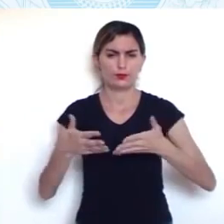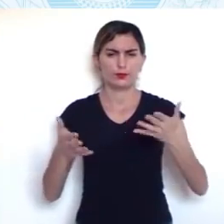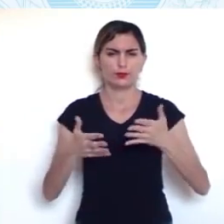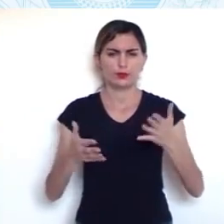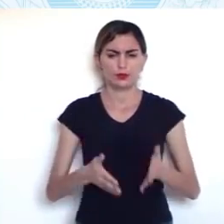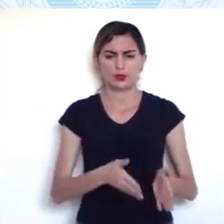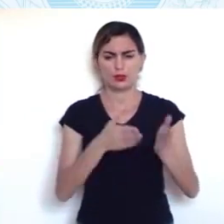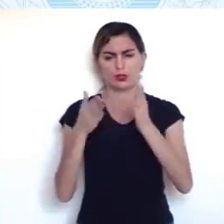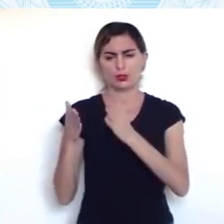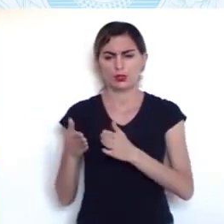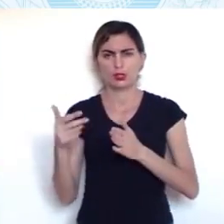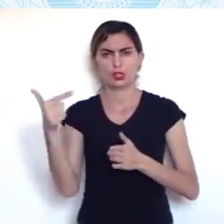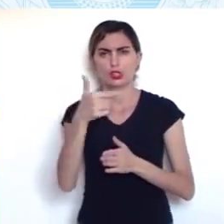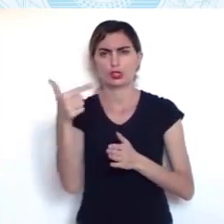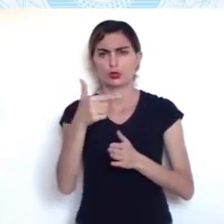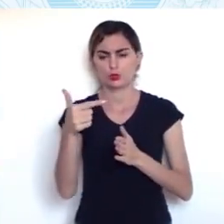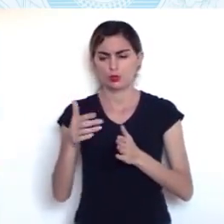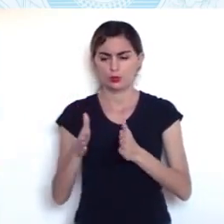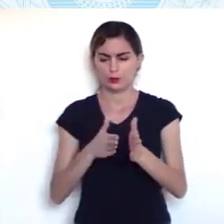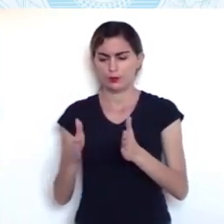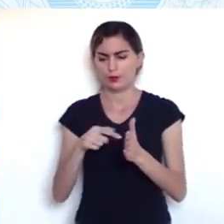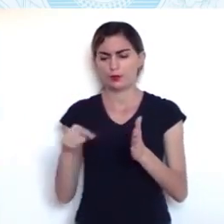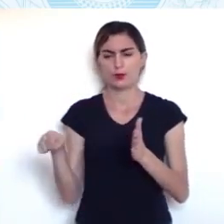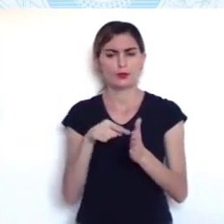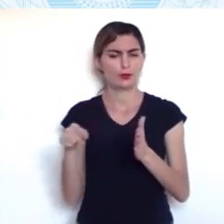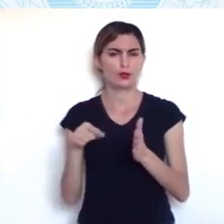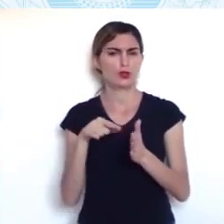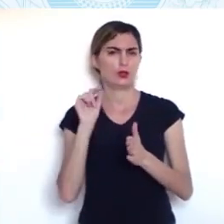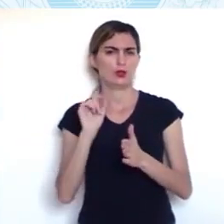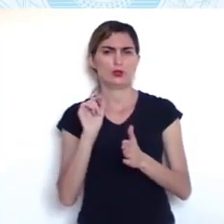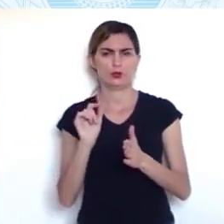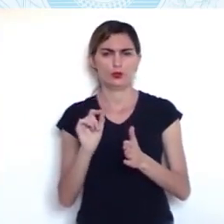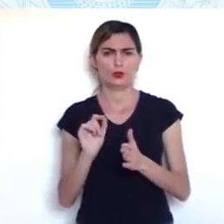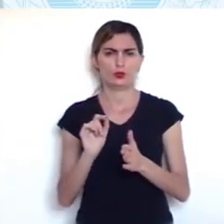agora, pessoal, para a segunda fase do Renascimento. Que fase é essa?